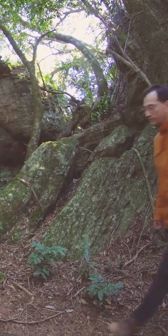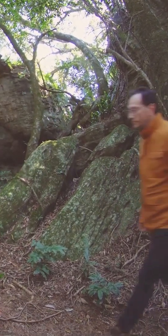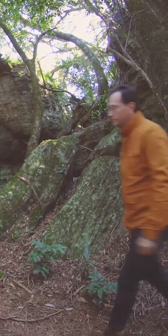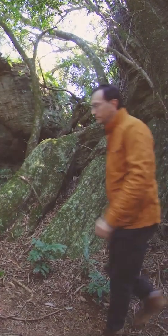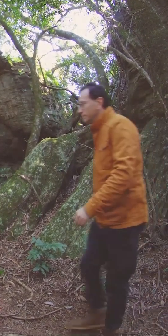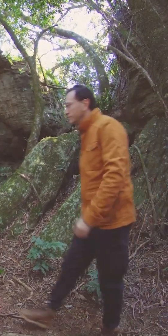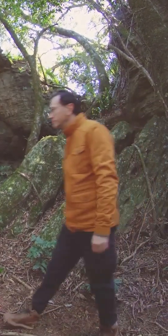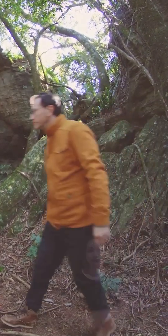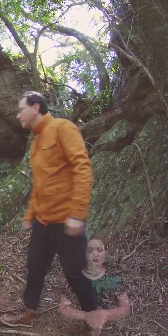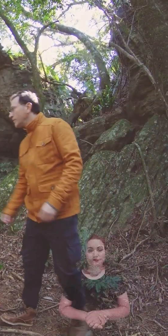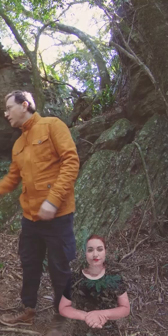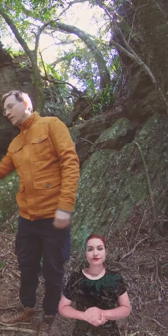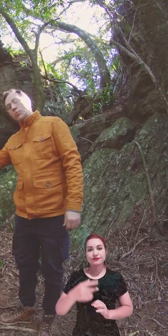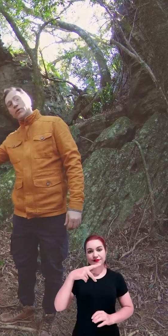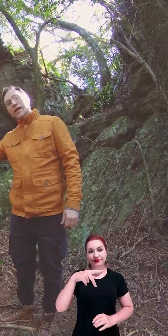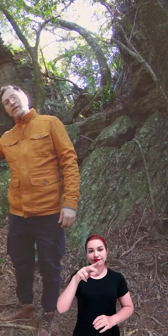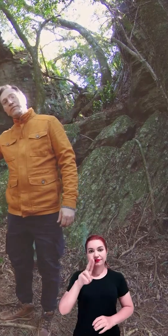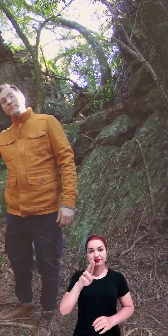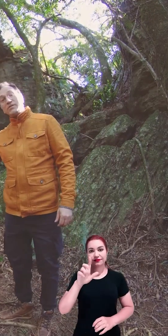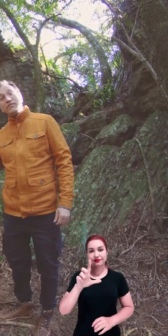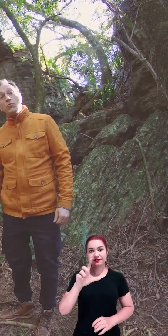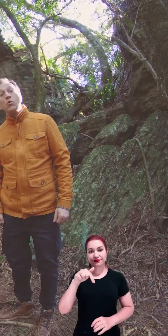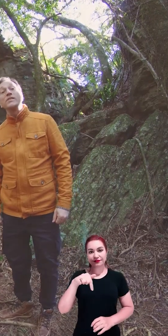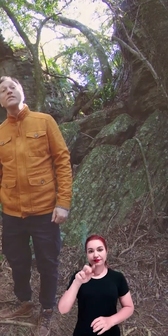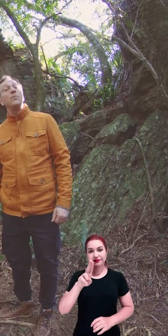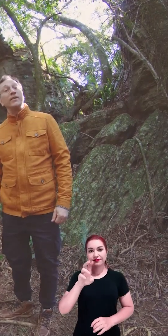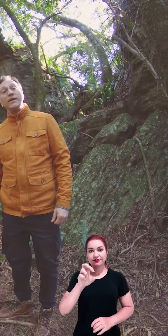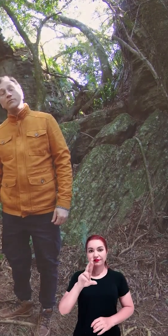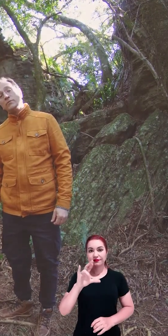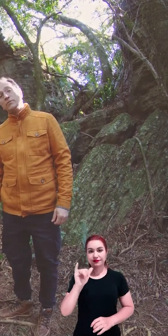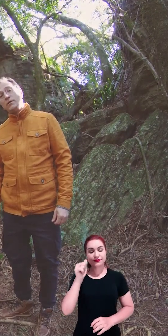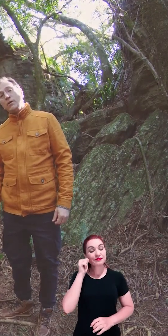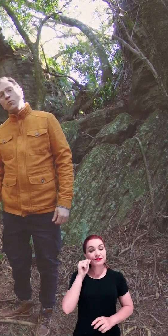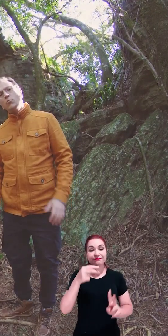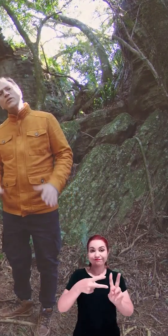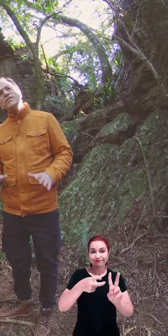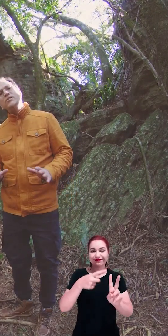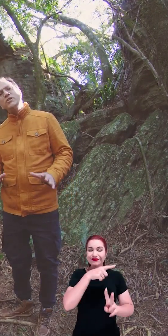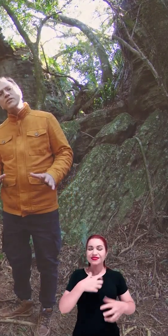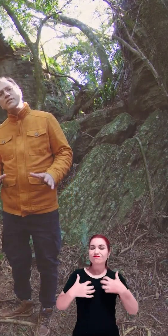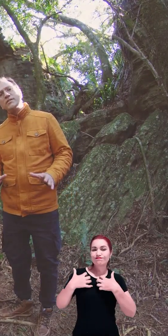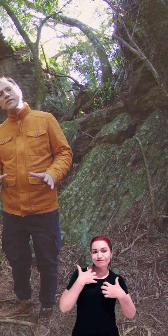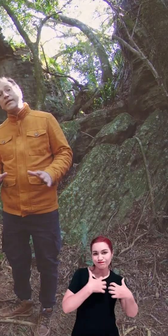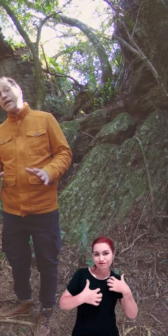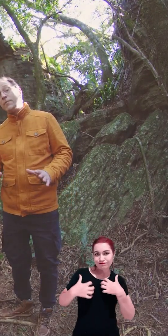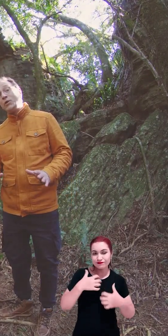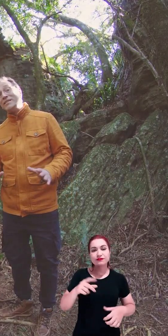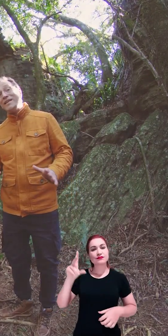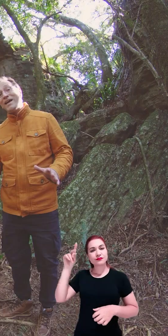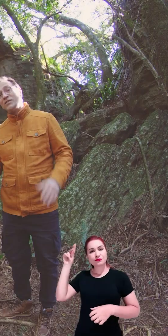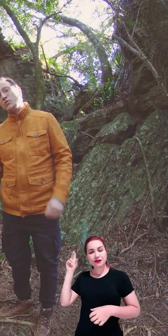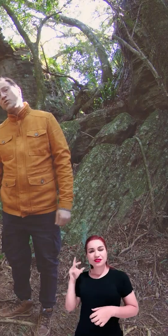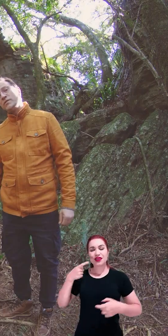azul escuro sobre uma saia. O narrador. Pulquéria estava com o coração apertado. Um homem branco de óculos. Muitos indígenas daquela